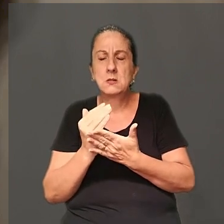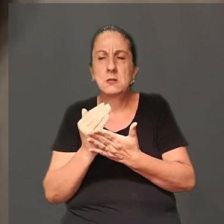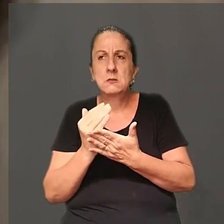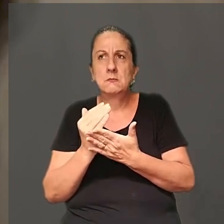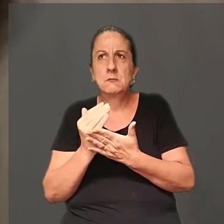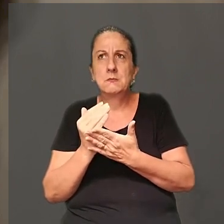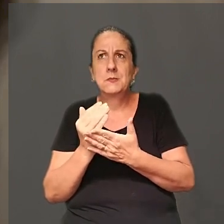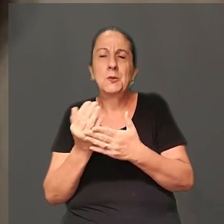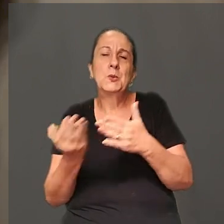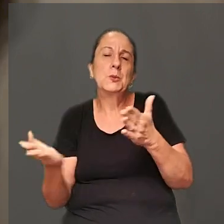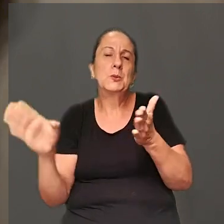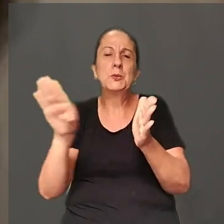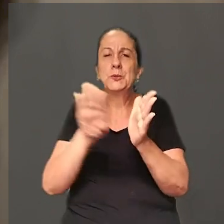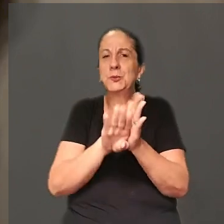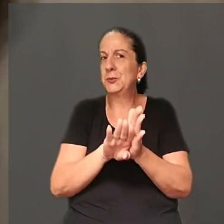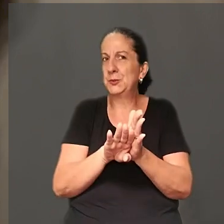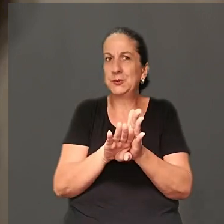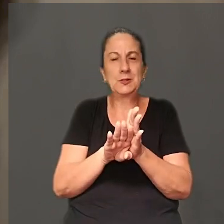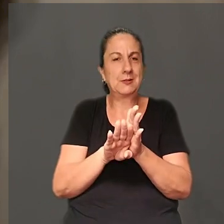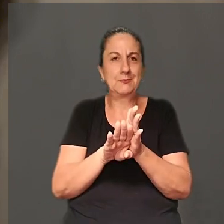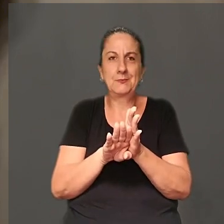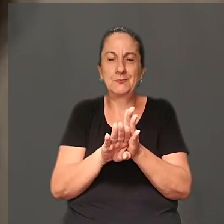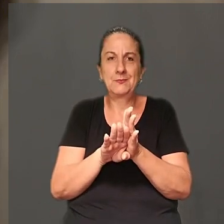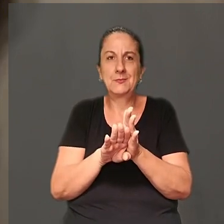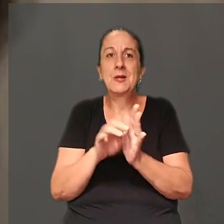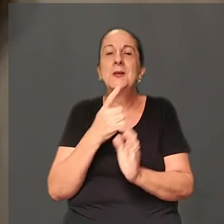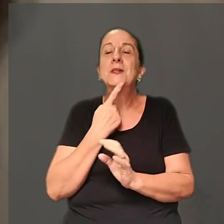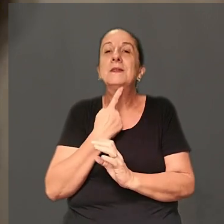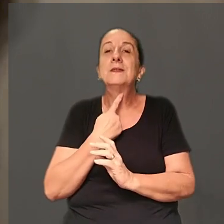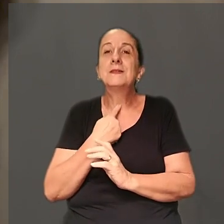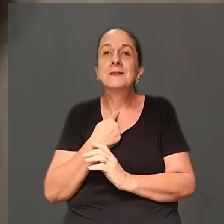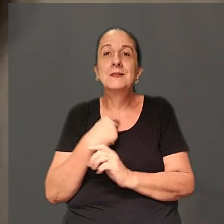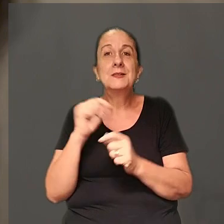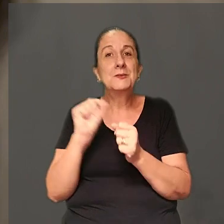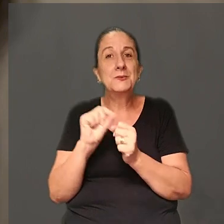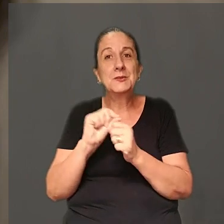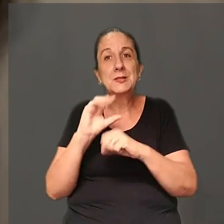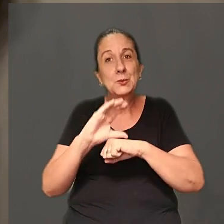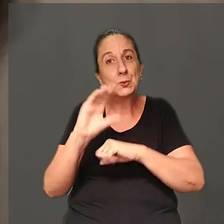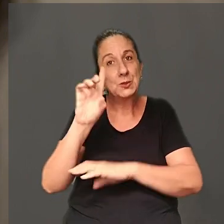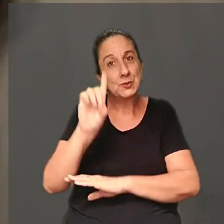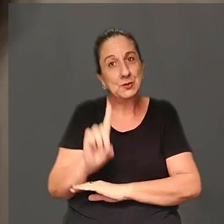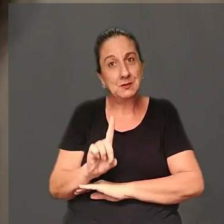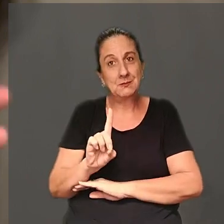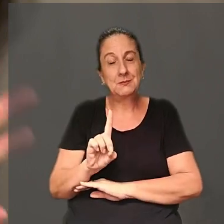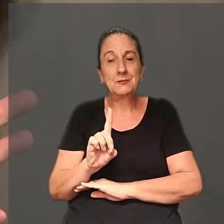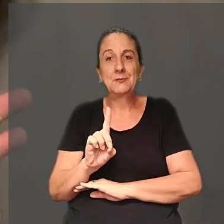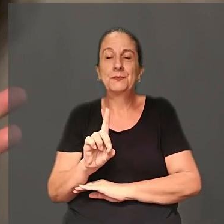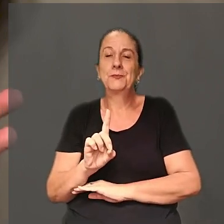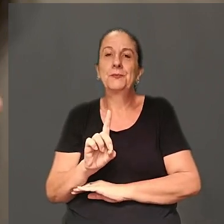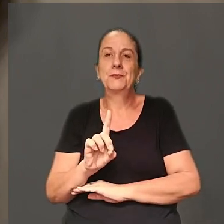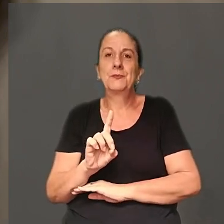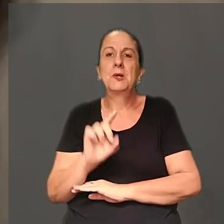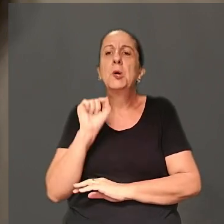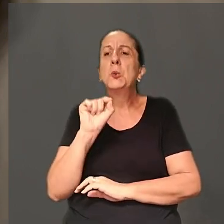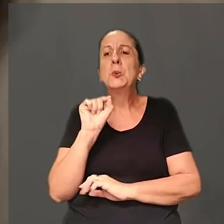começar, porque quando eu cheguei, o meu desejo era fazer um curso de